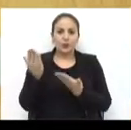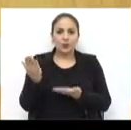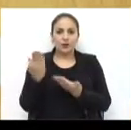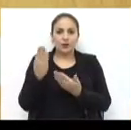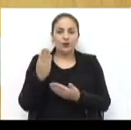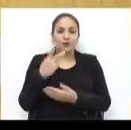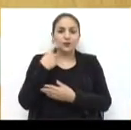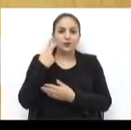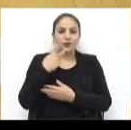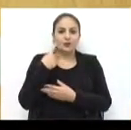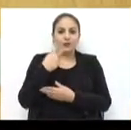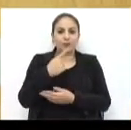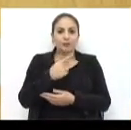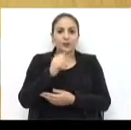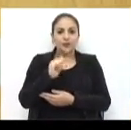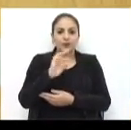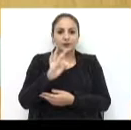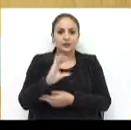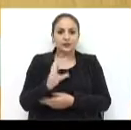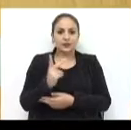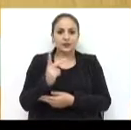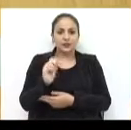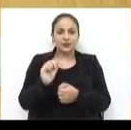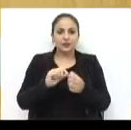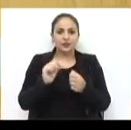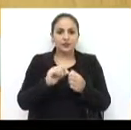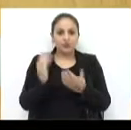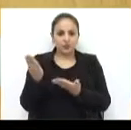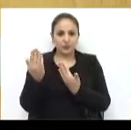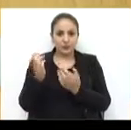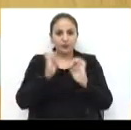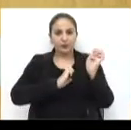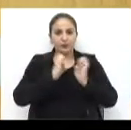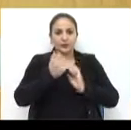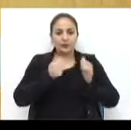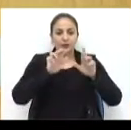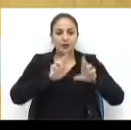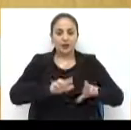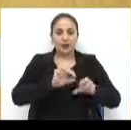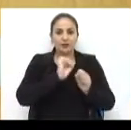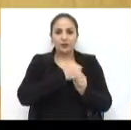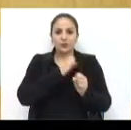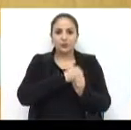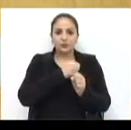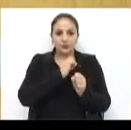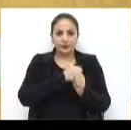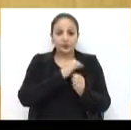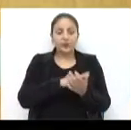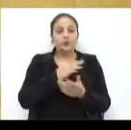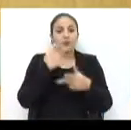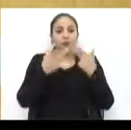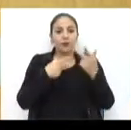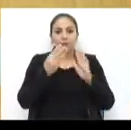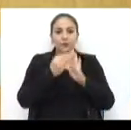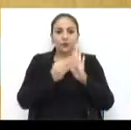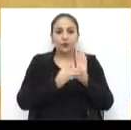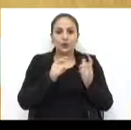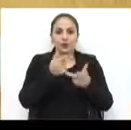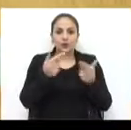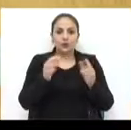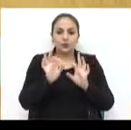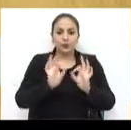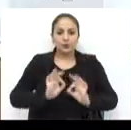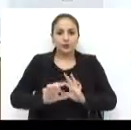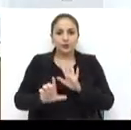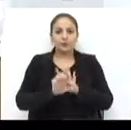sessão, Patrick Cavalcante prestou uma homenagem a um empresário do ramo da construção civil e comentou o conteúdo de alguns projetos de